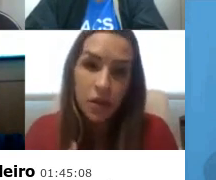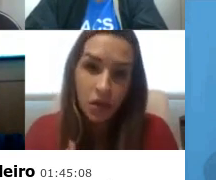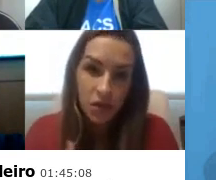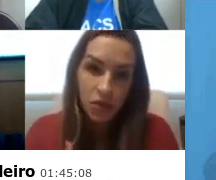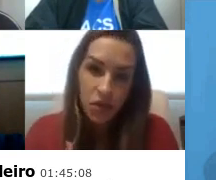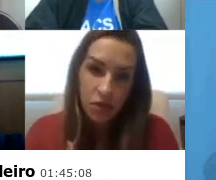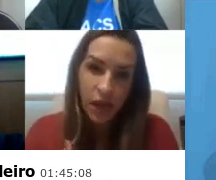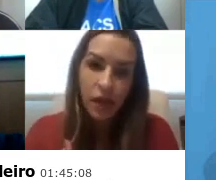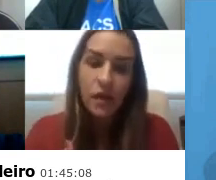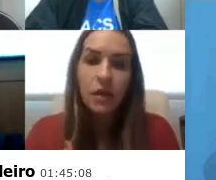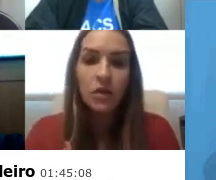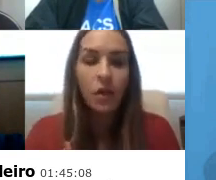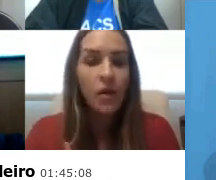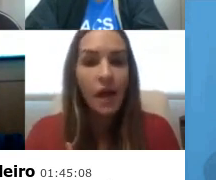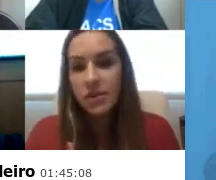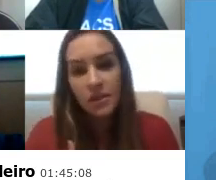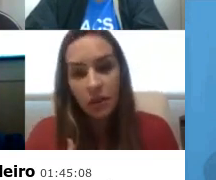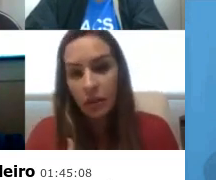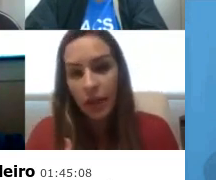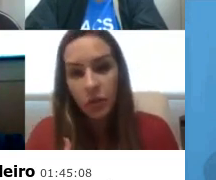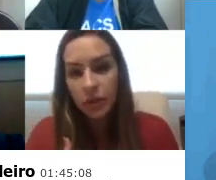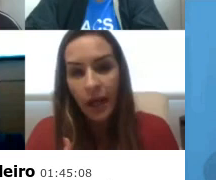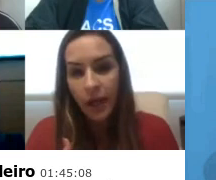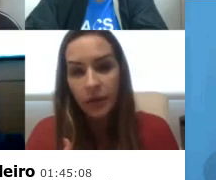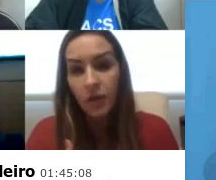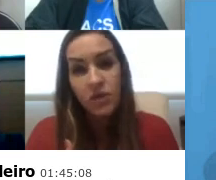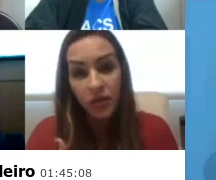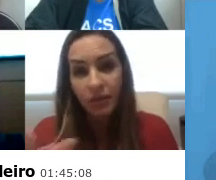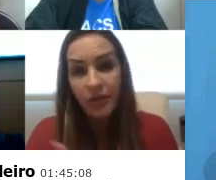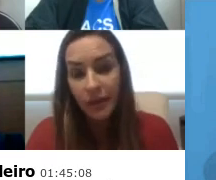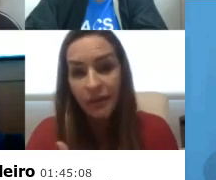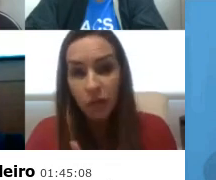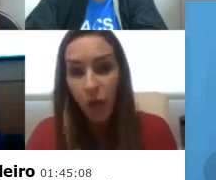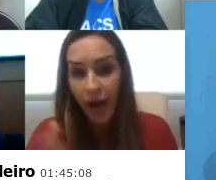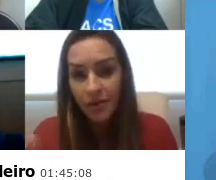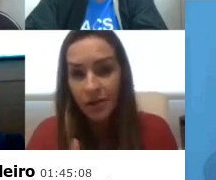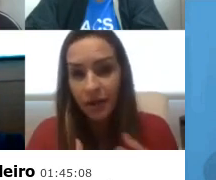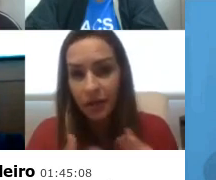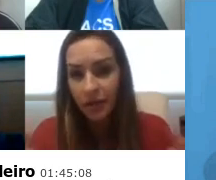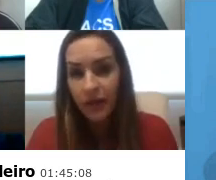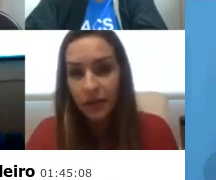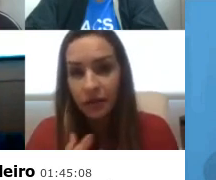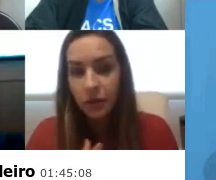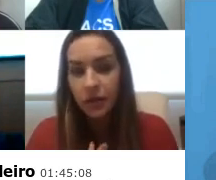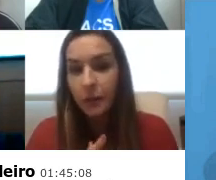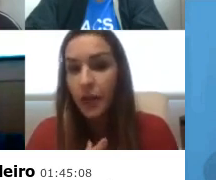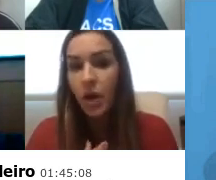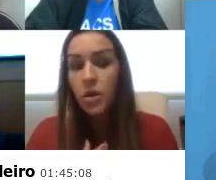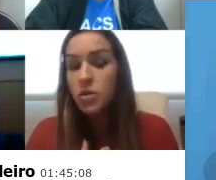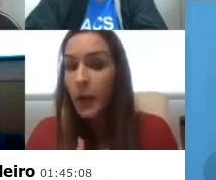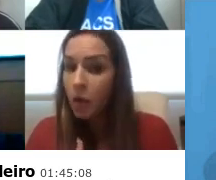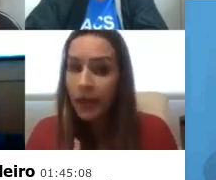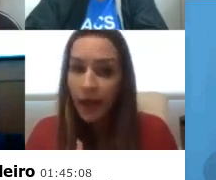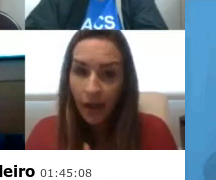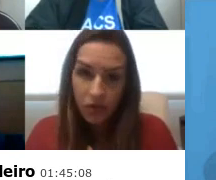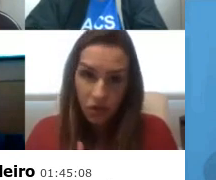prevendo situações eu tenho casos assim na comunidade inclusive atuais que estão em tratamento